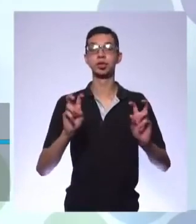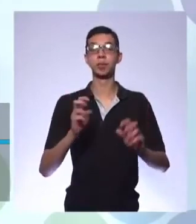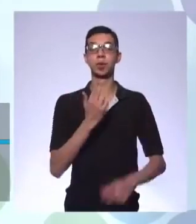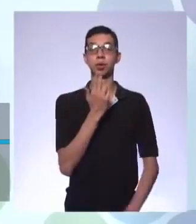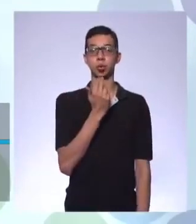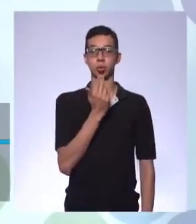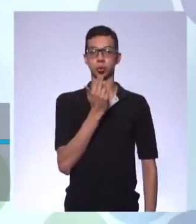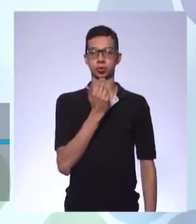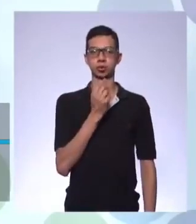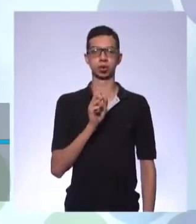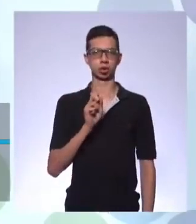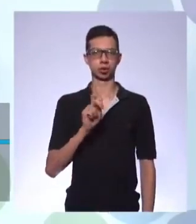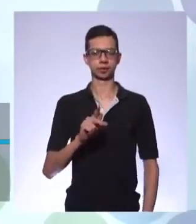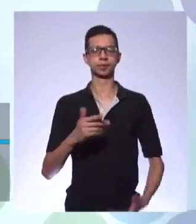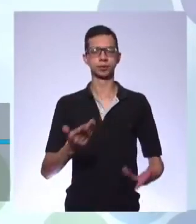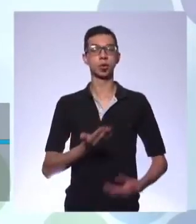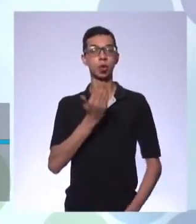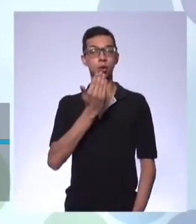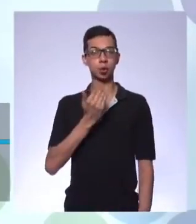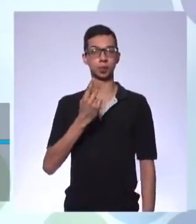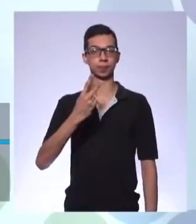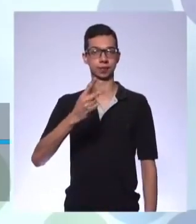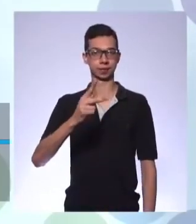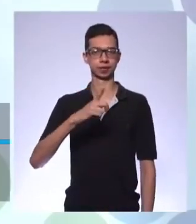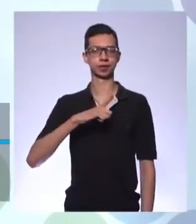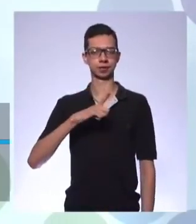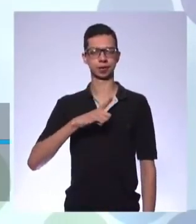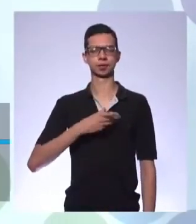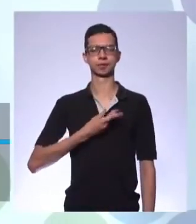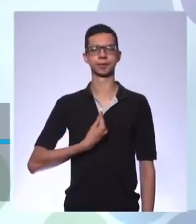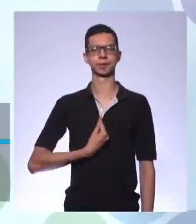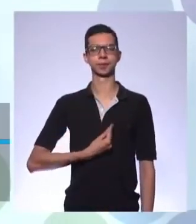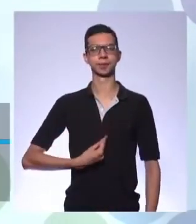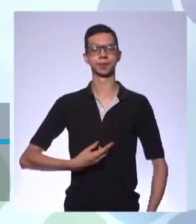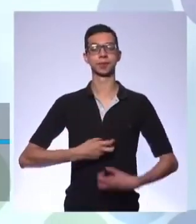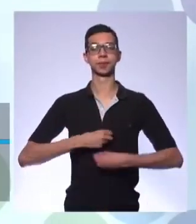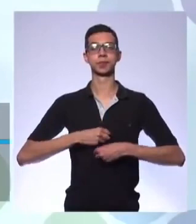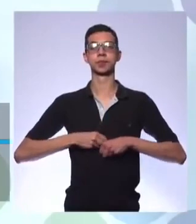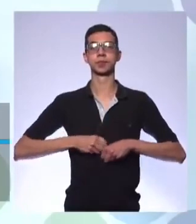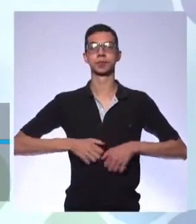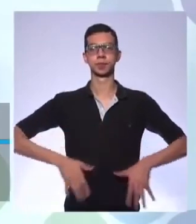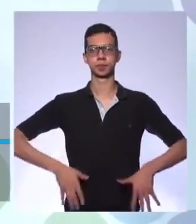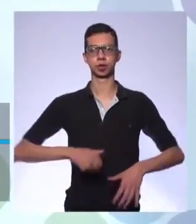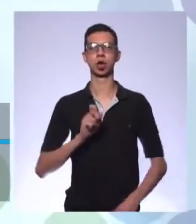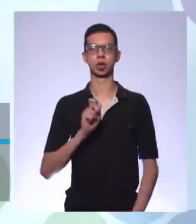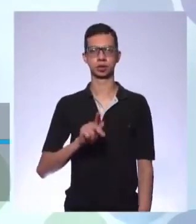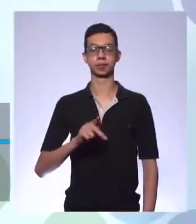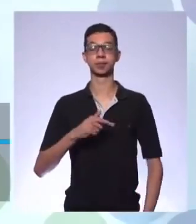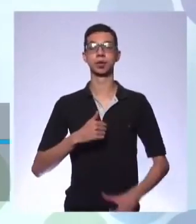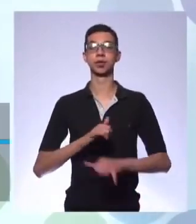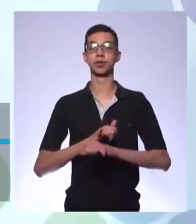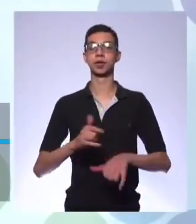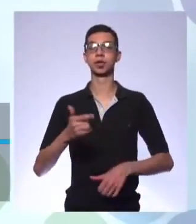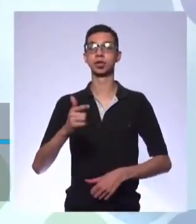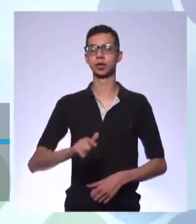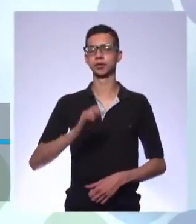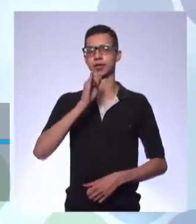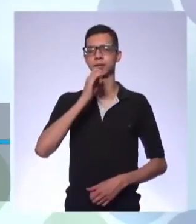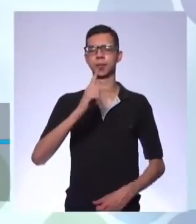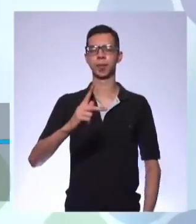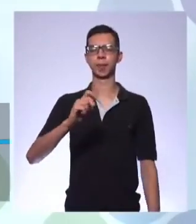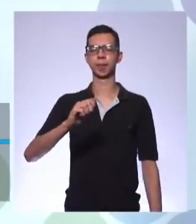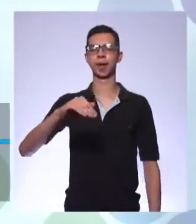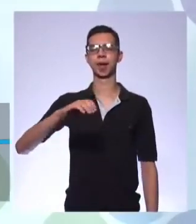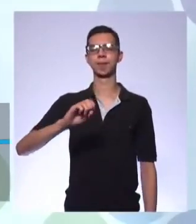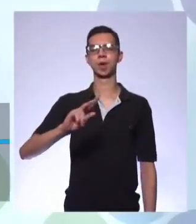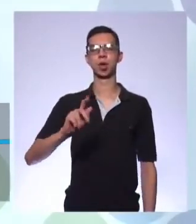nutriente, ele está no alimento, tá bom? Então, repetindo, ó, quando eu falo de, igual alguns colocaram aí, pamonha,